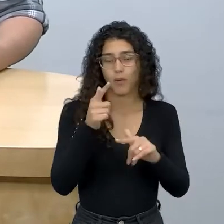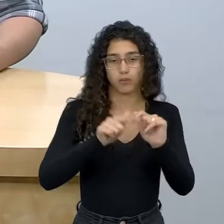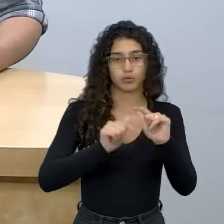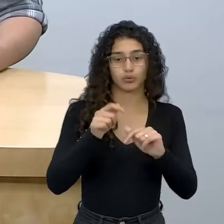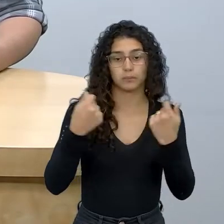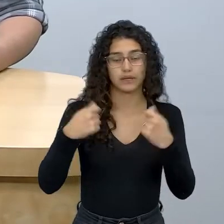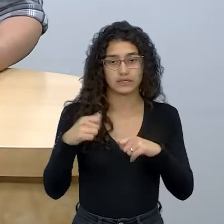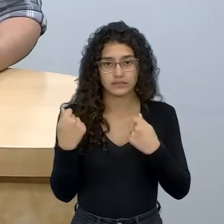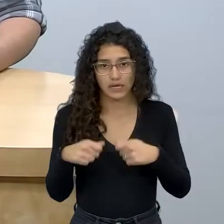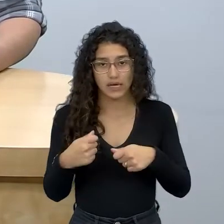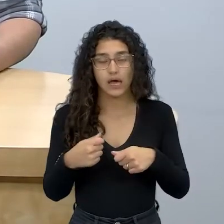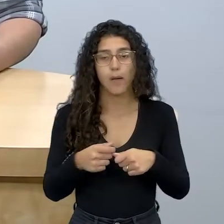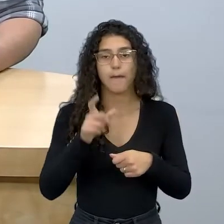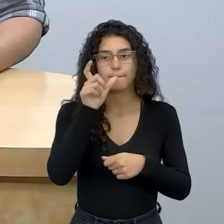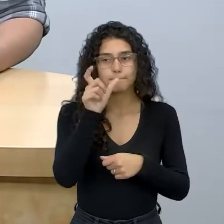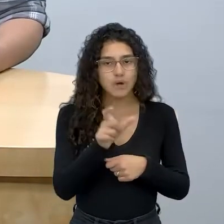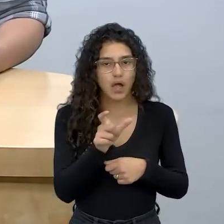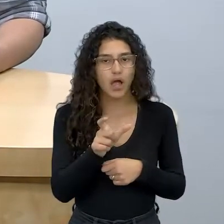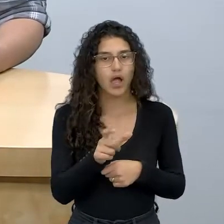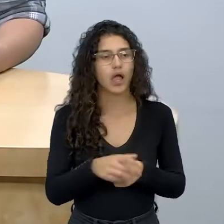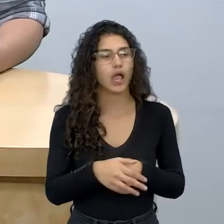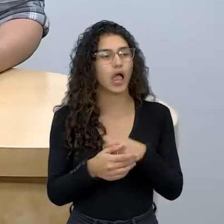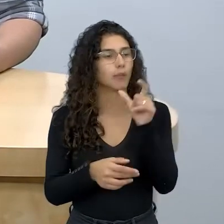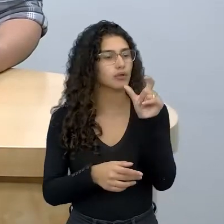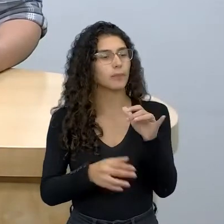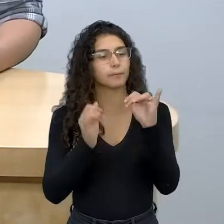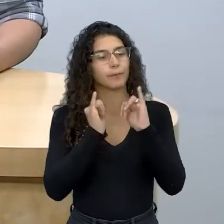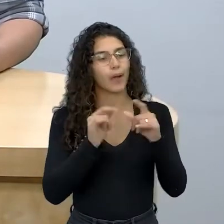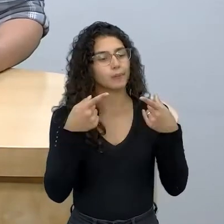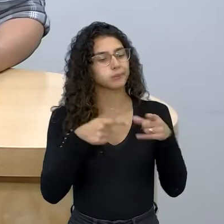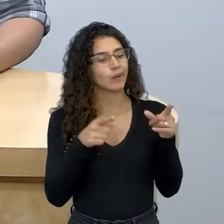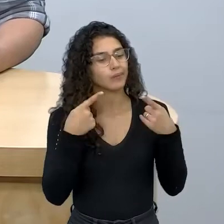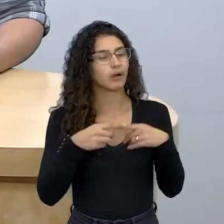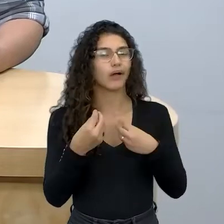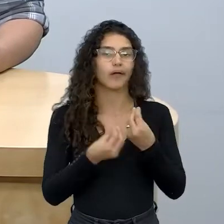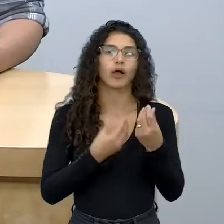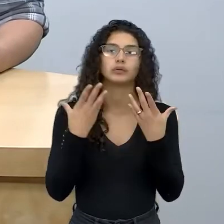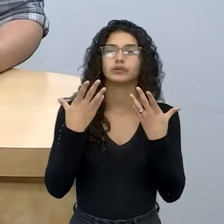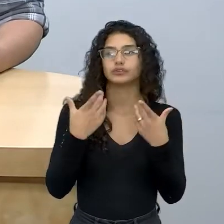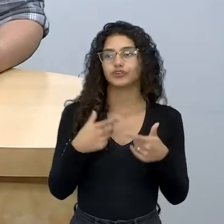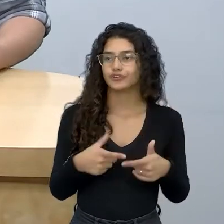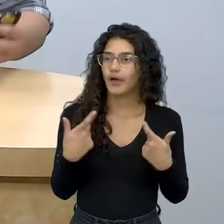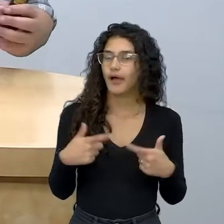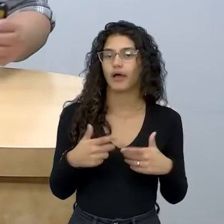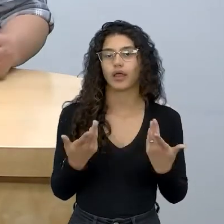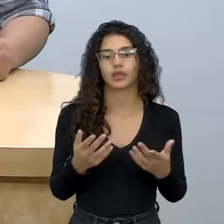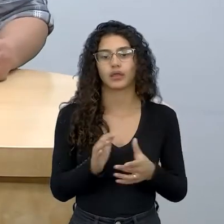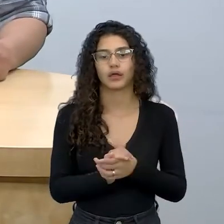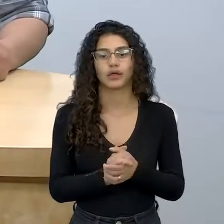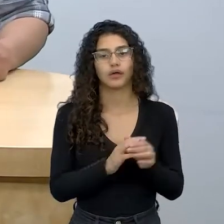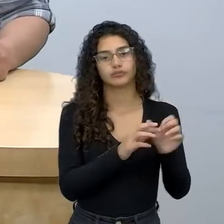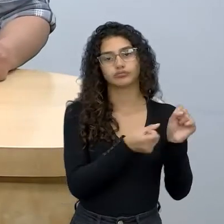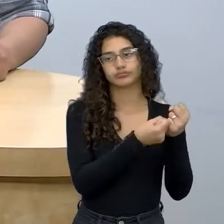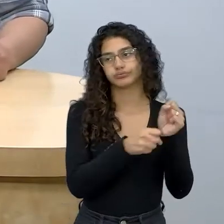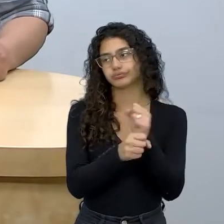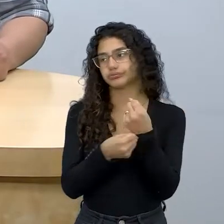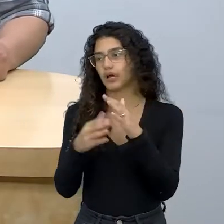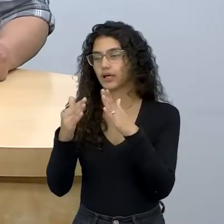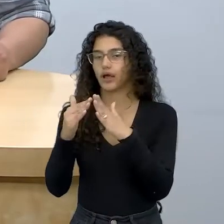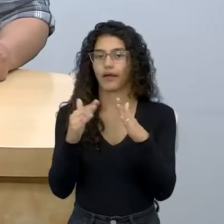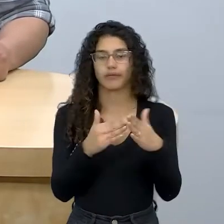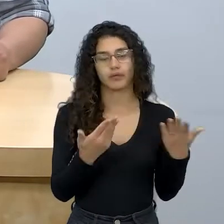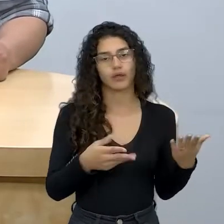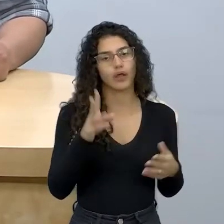que ser uma coisa que as pessoas sempre reclamam, ai, como é cansativo, sei lá, varrer a casa.